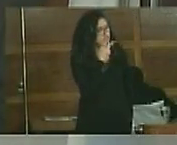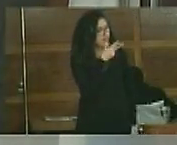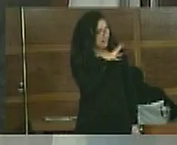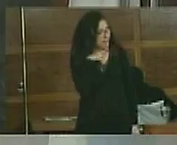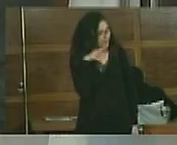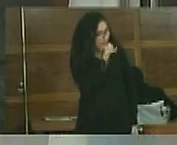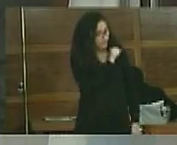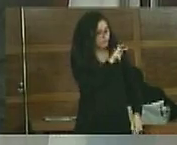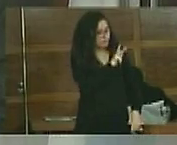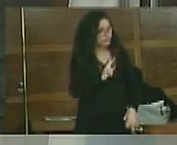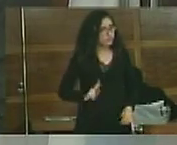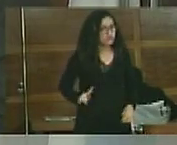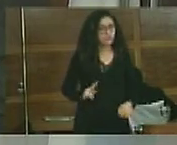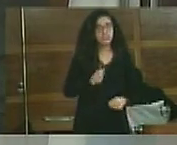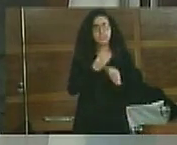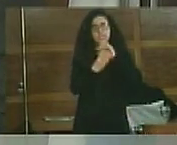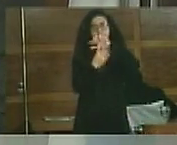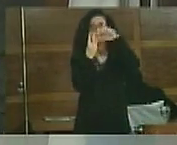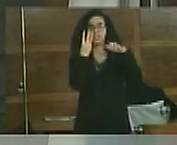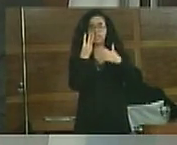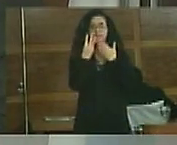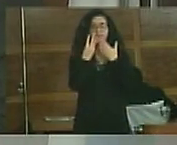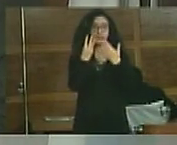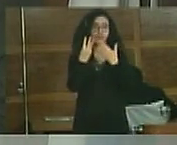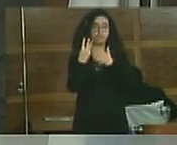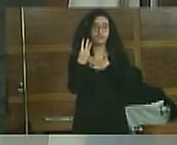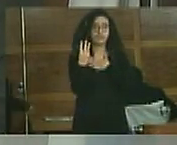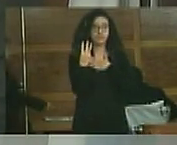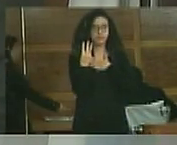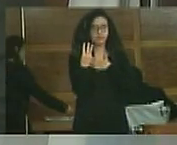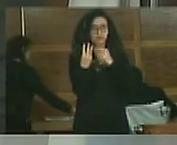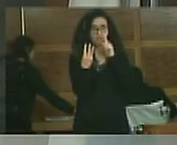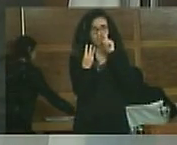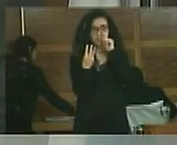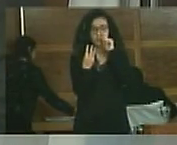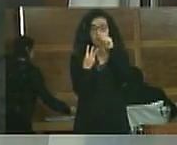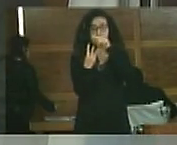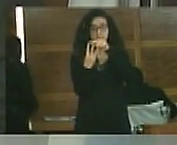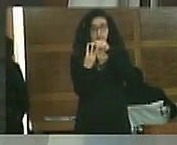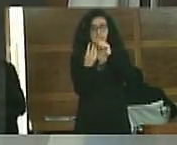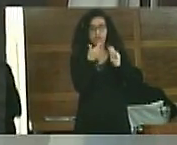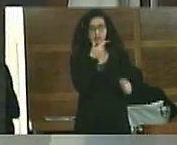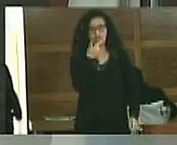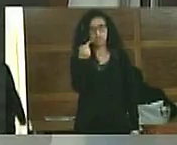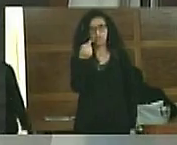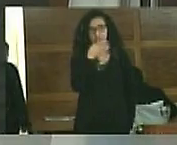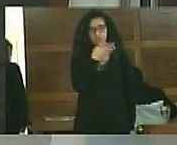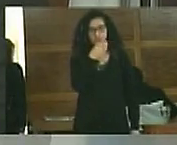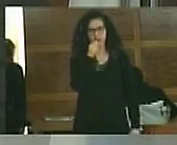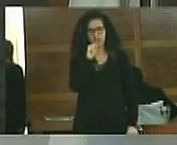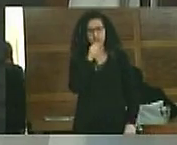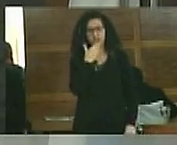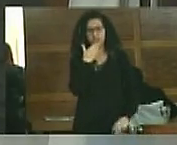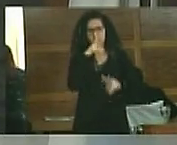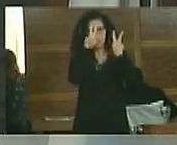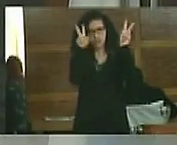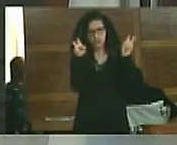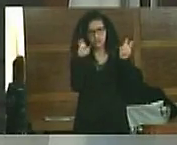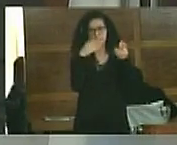presidente, de três indicações minhas. A indicação 2748, que é solicitando